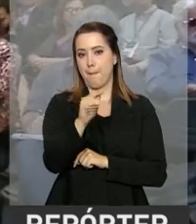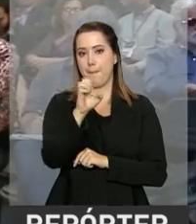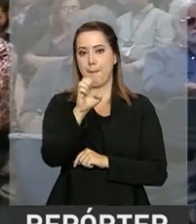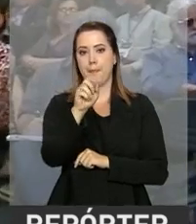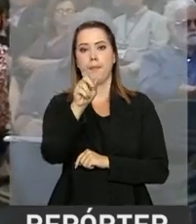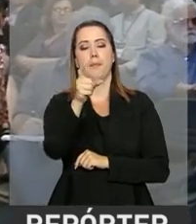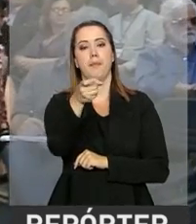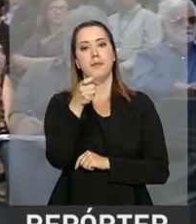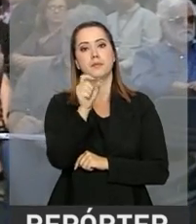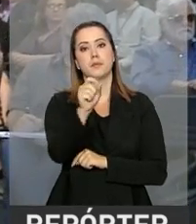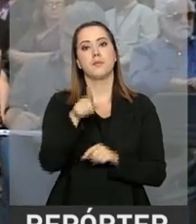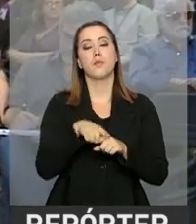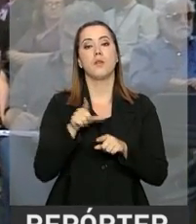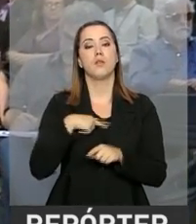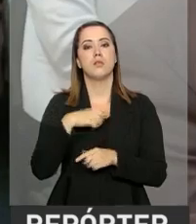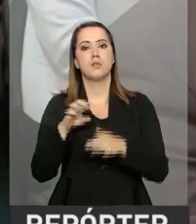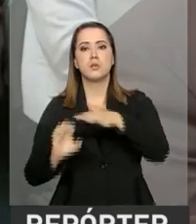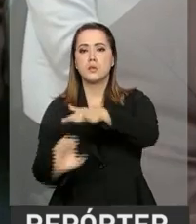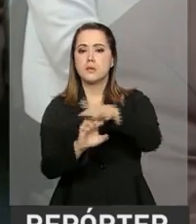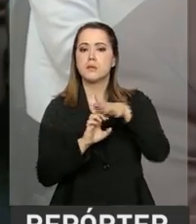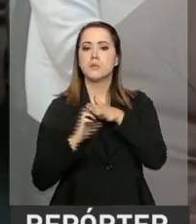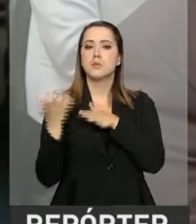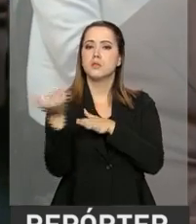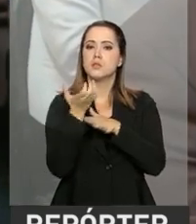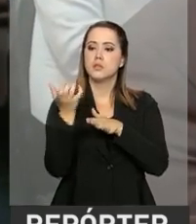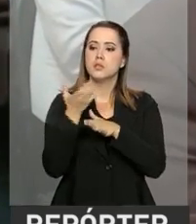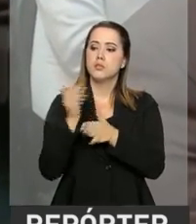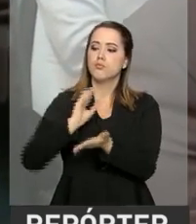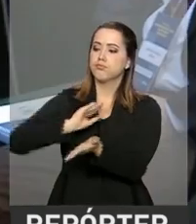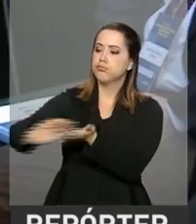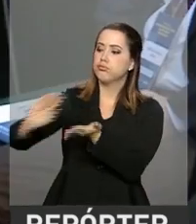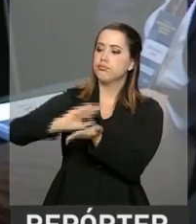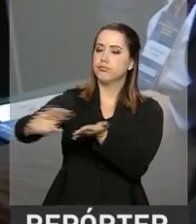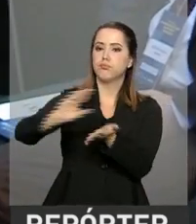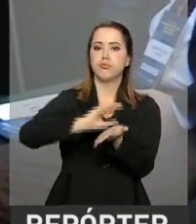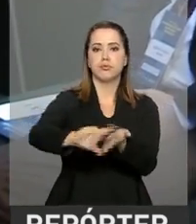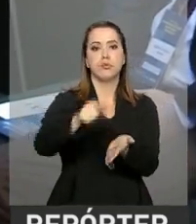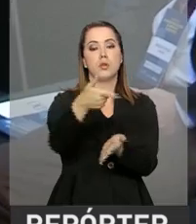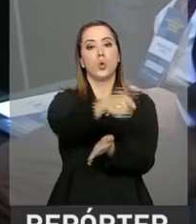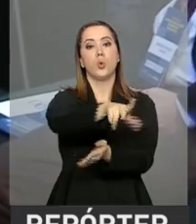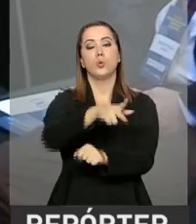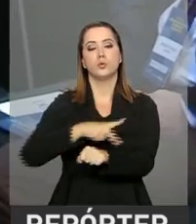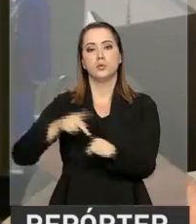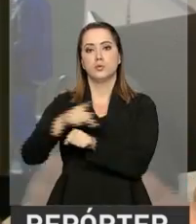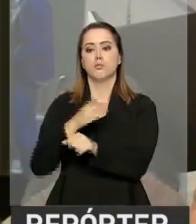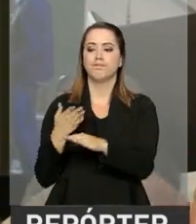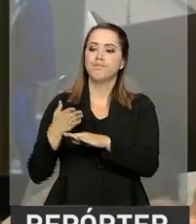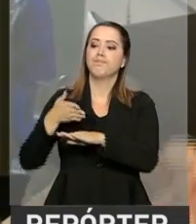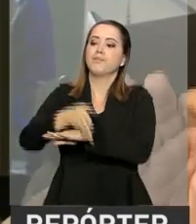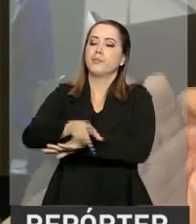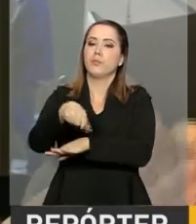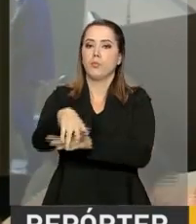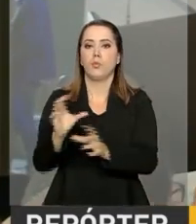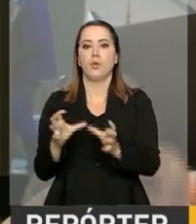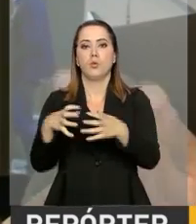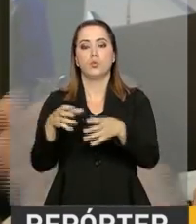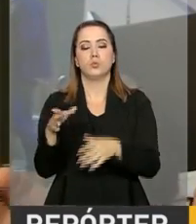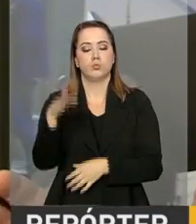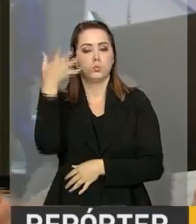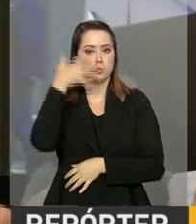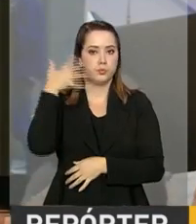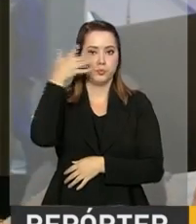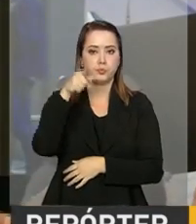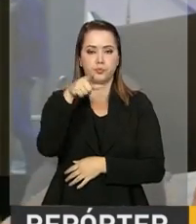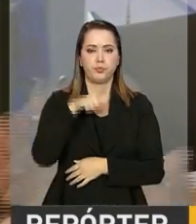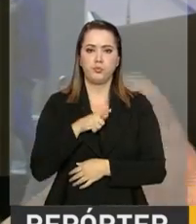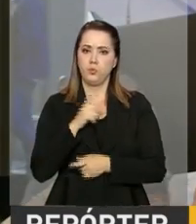Janeiro. Empresários interessados em expandir os negócios para fora do país participaram do evento. Internacionalização é negócio e